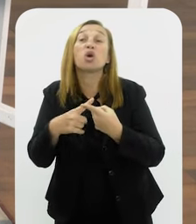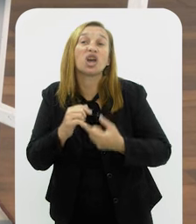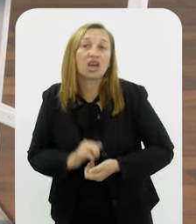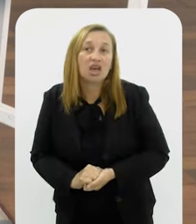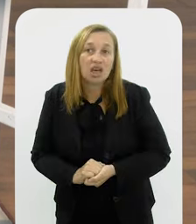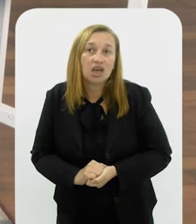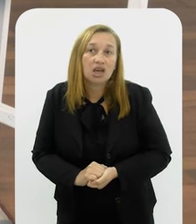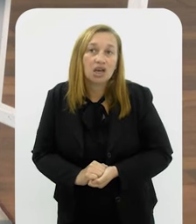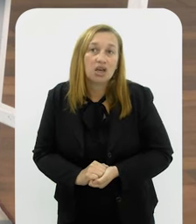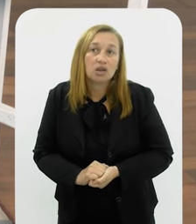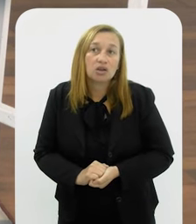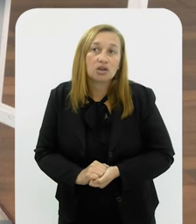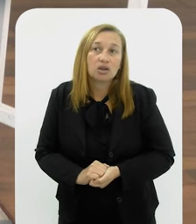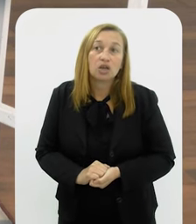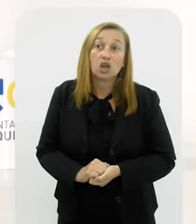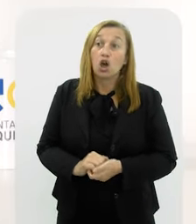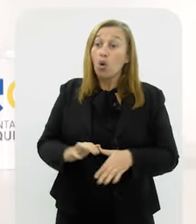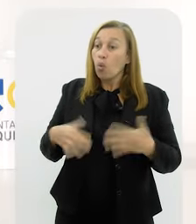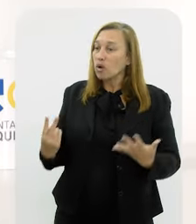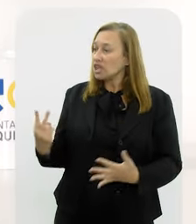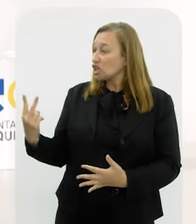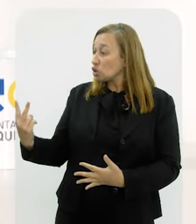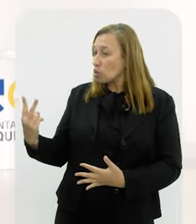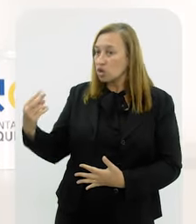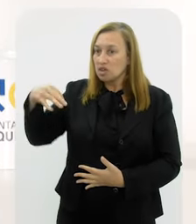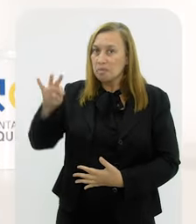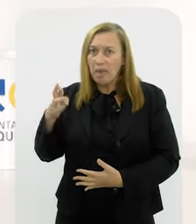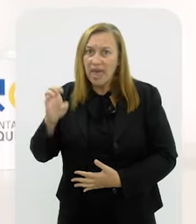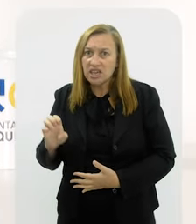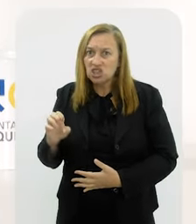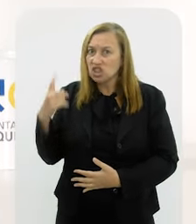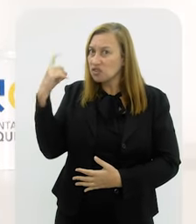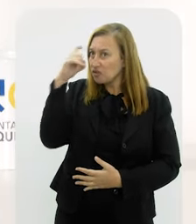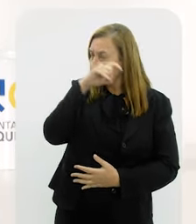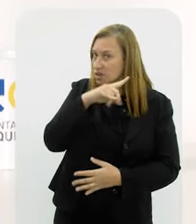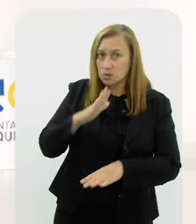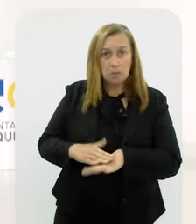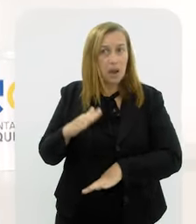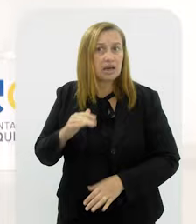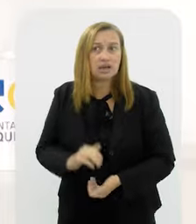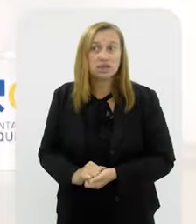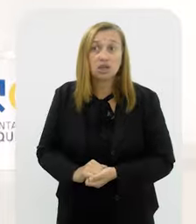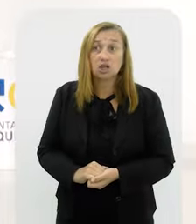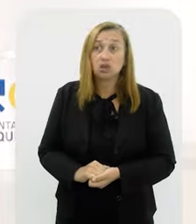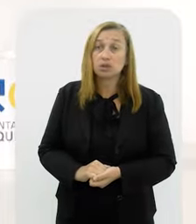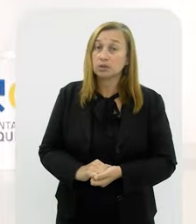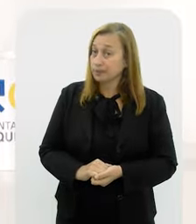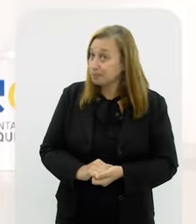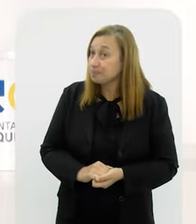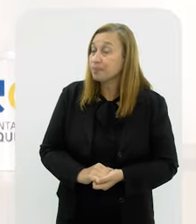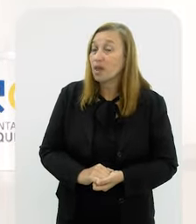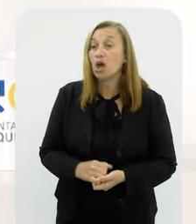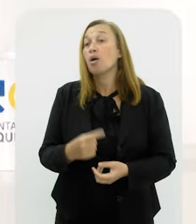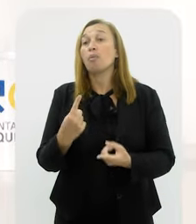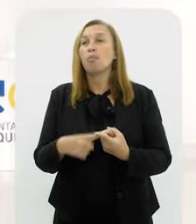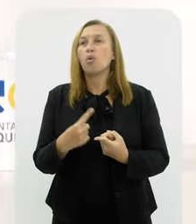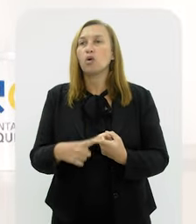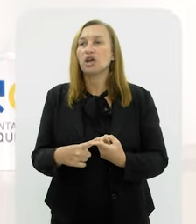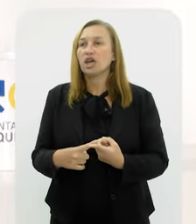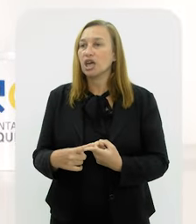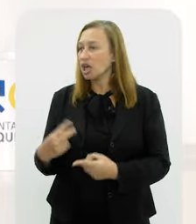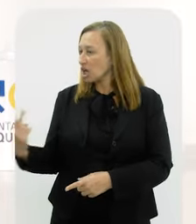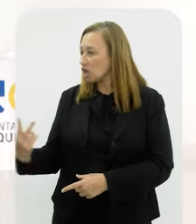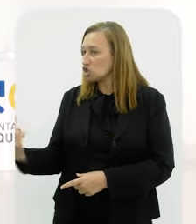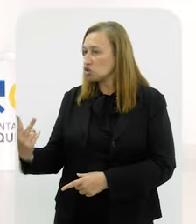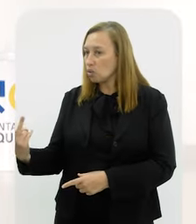Porque quando são dois mestres, quando é um é difícil. Dois é pior. Mas dois são difíceis porque